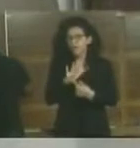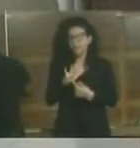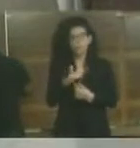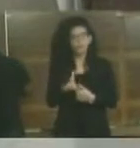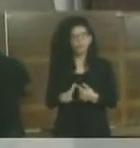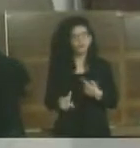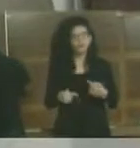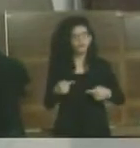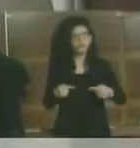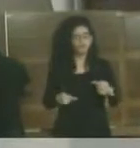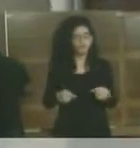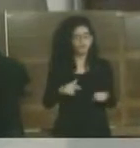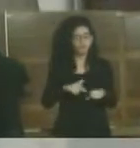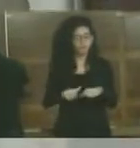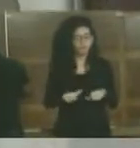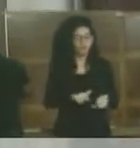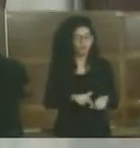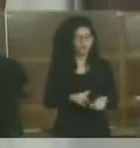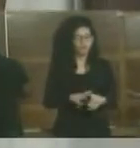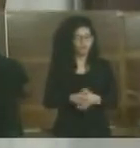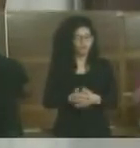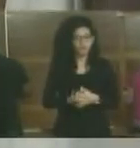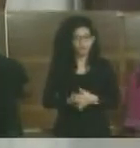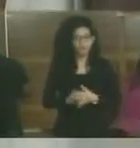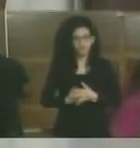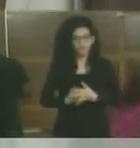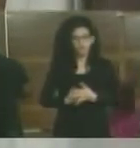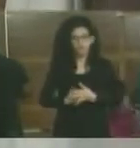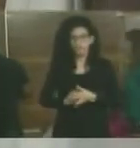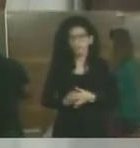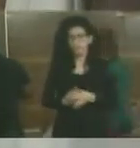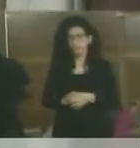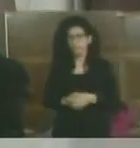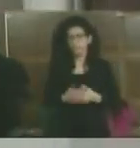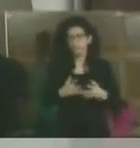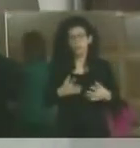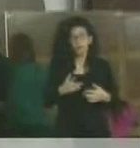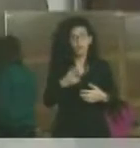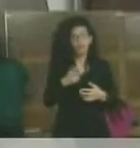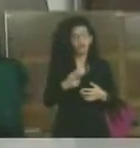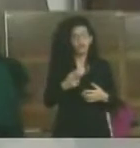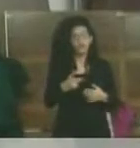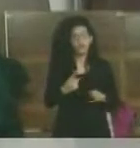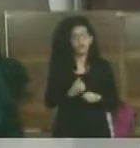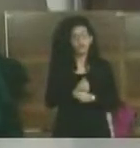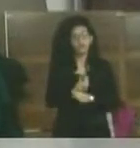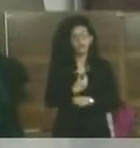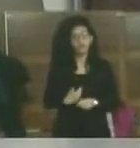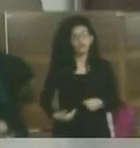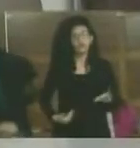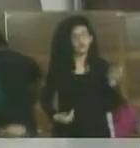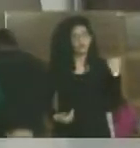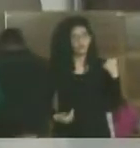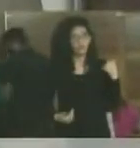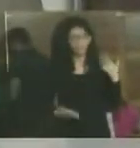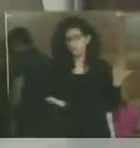uma política para o emprego no nosso país. E esse corte houve foi no governo passado, não foi agora,